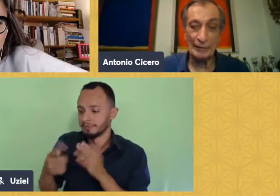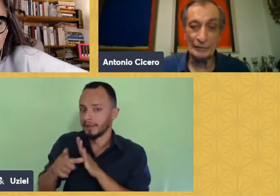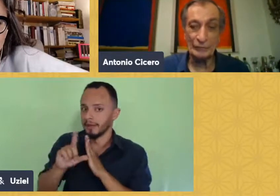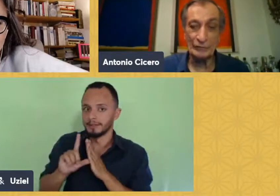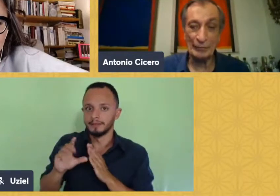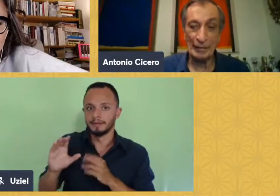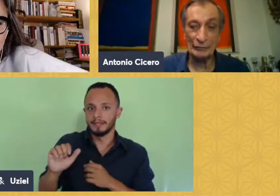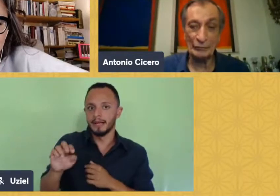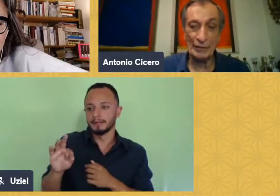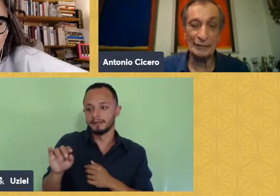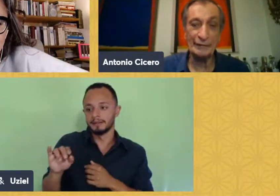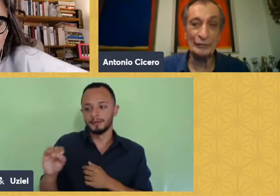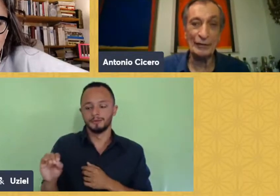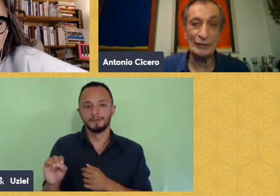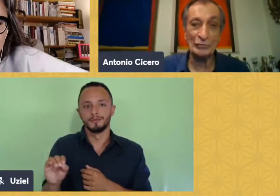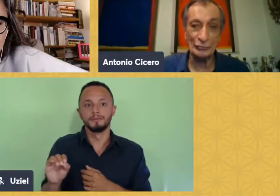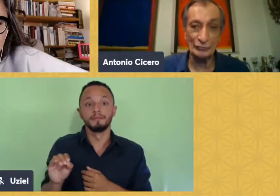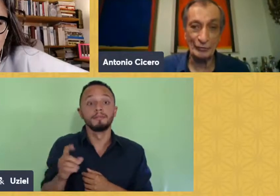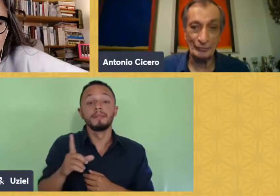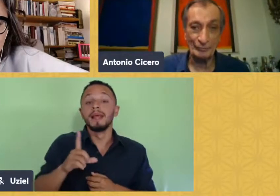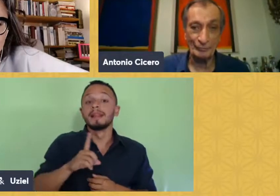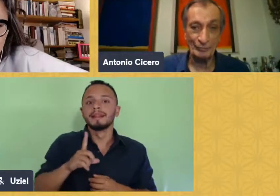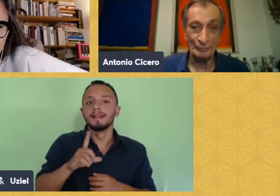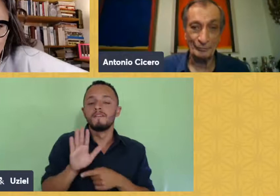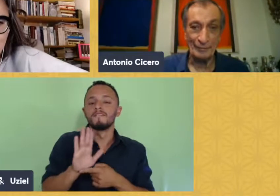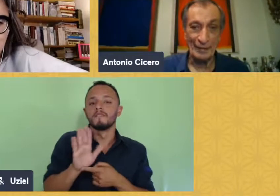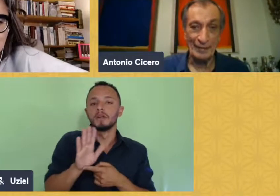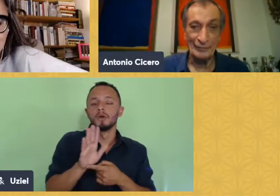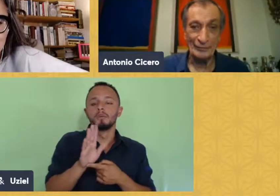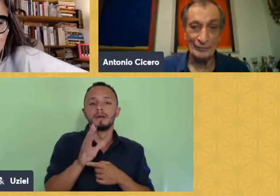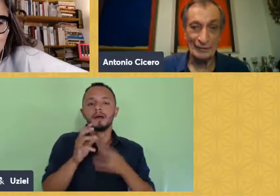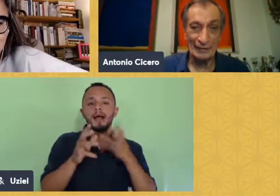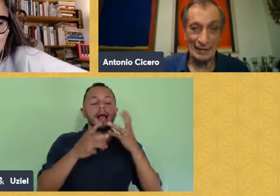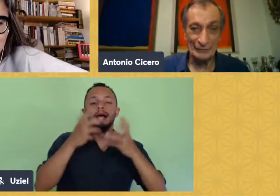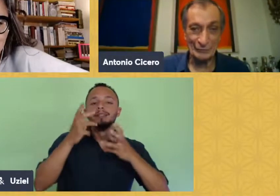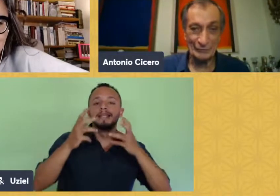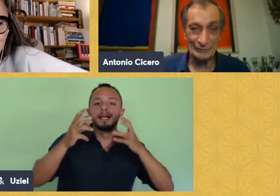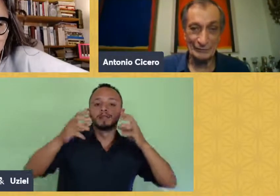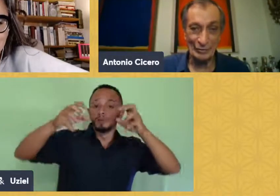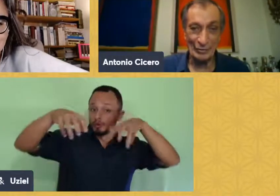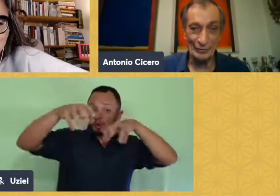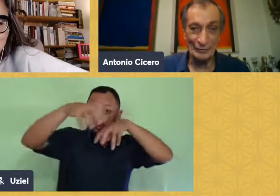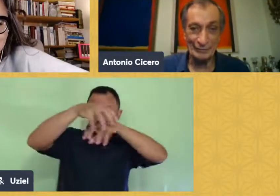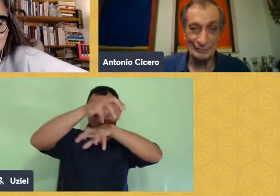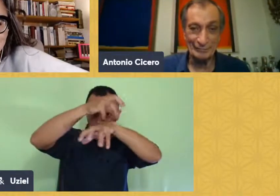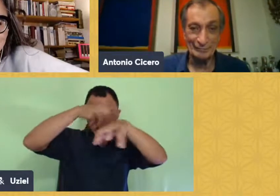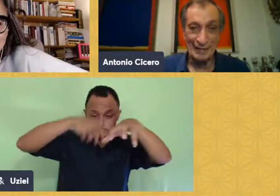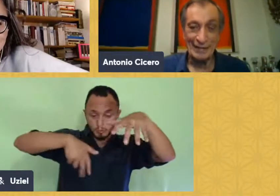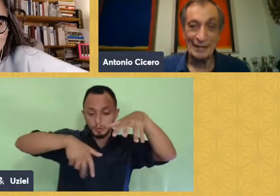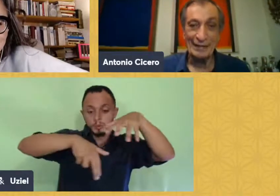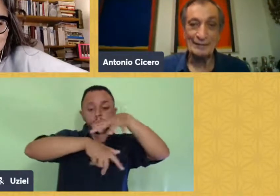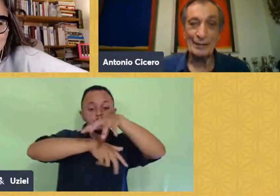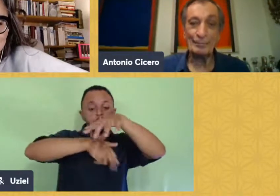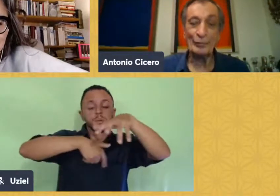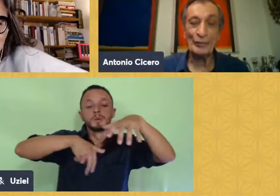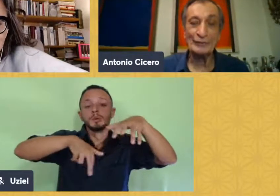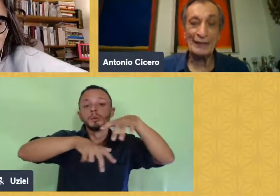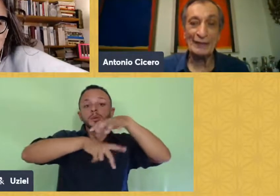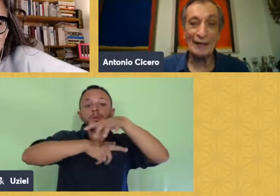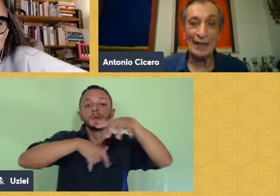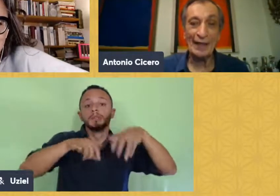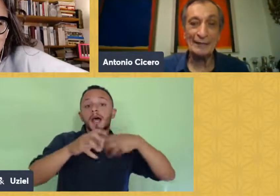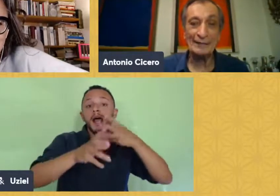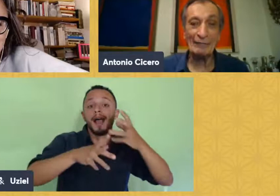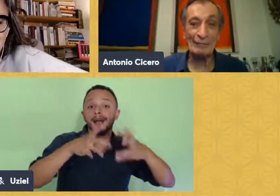no Brasil chamado Cantando na Chuva, um clássico de Hollywood. Depois